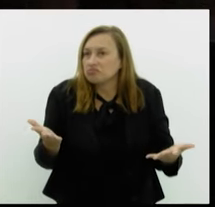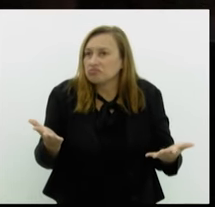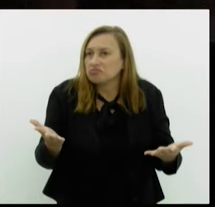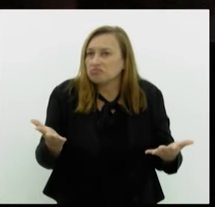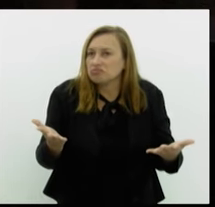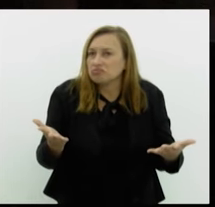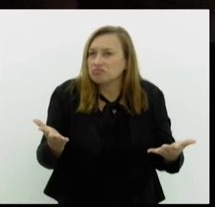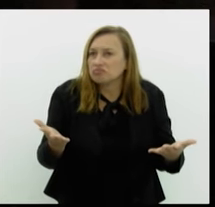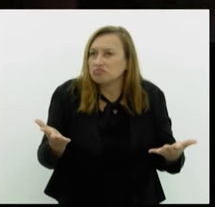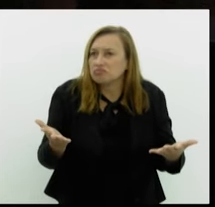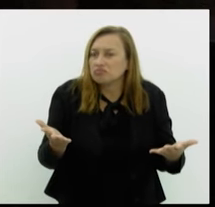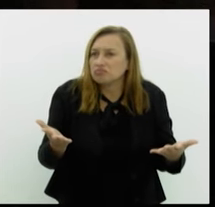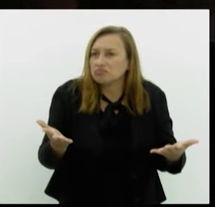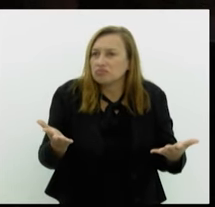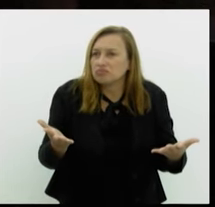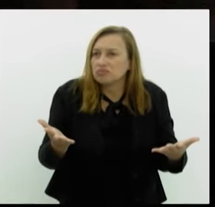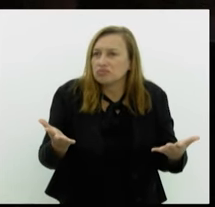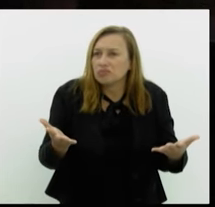um